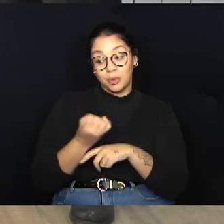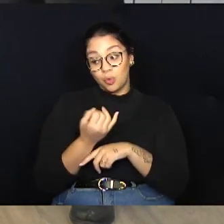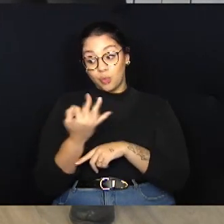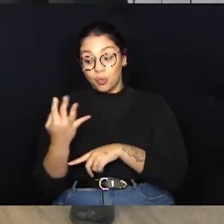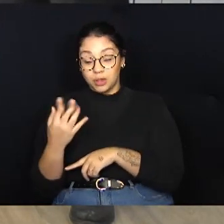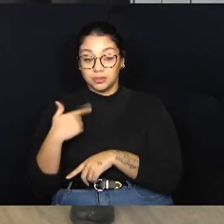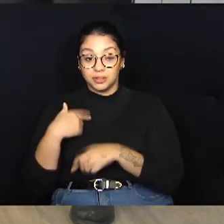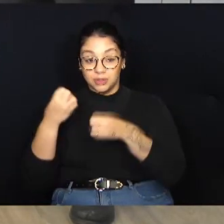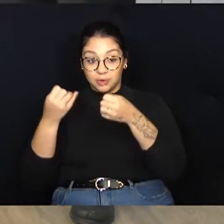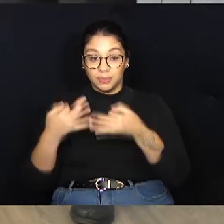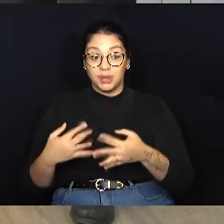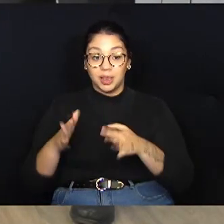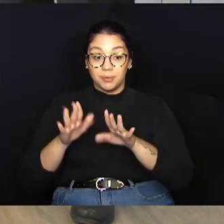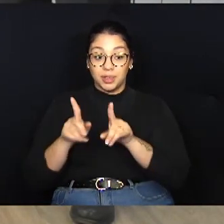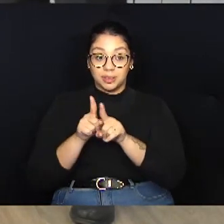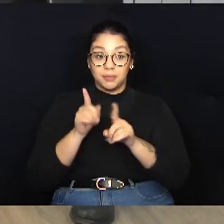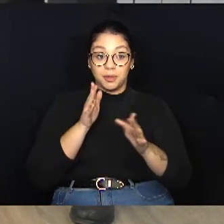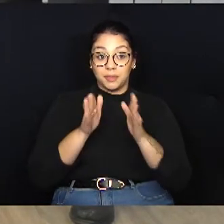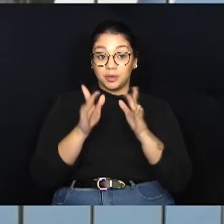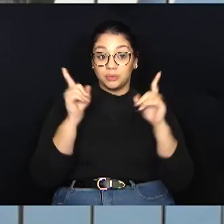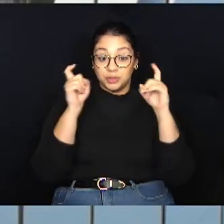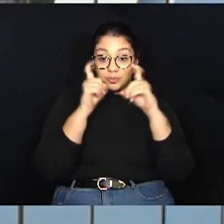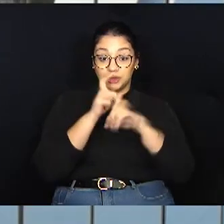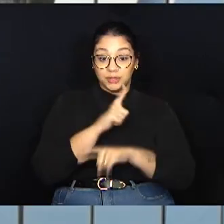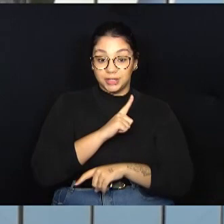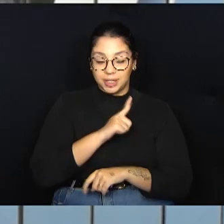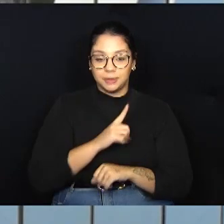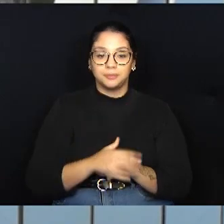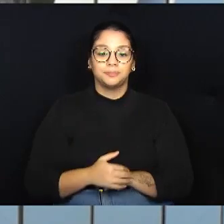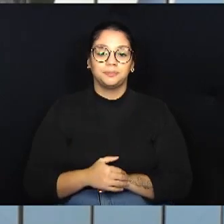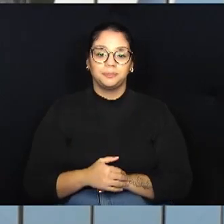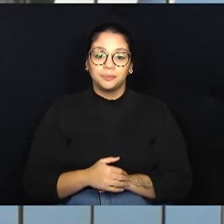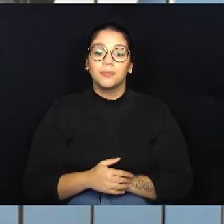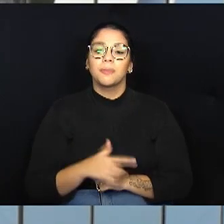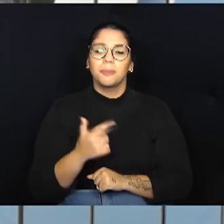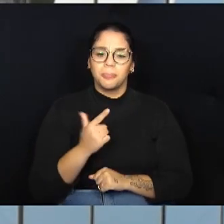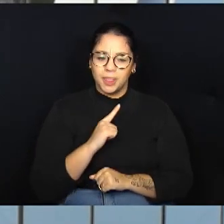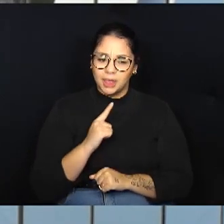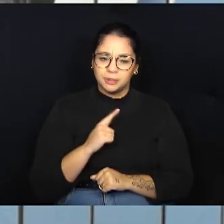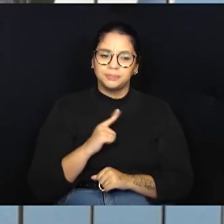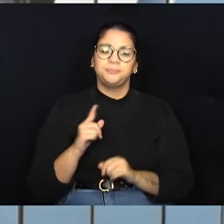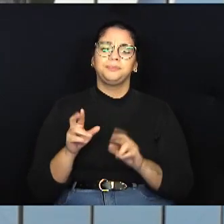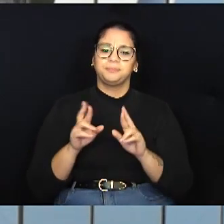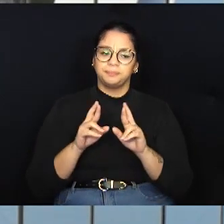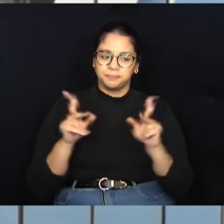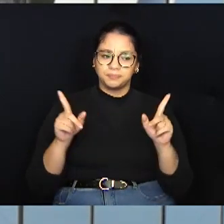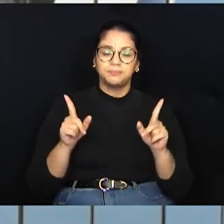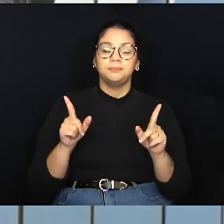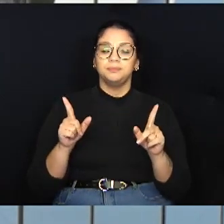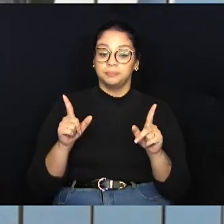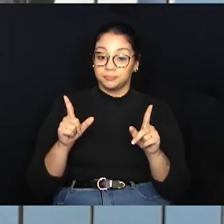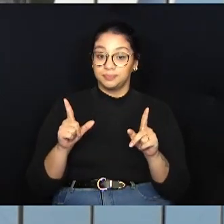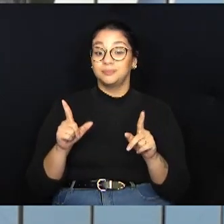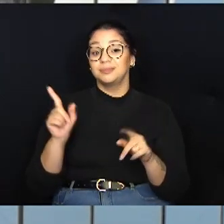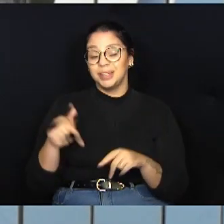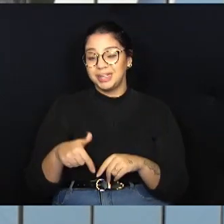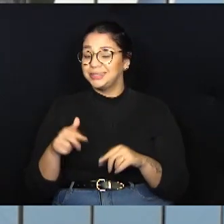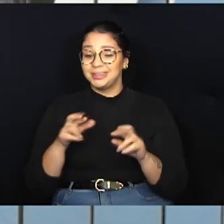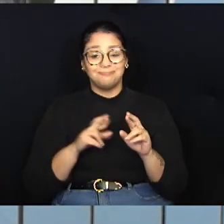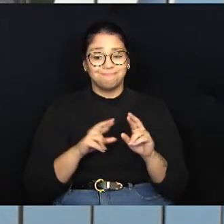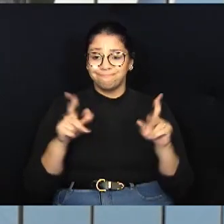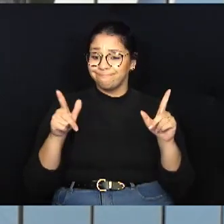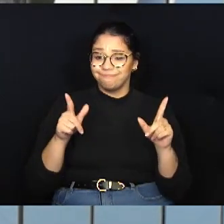do período difícil que nós enfrentamos? Foi muito atípico, eu acho que você pontuou muito bem quando você fala que foi muito diferente de